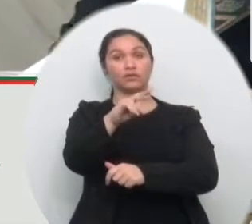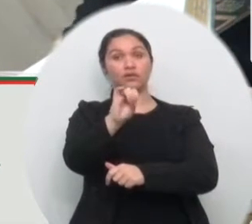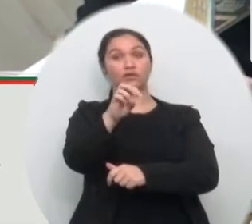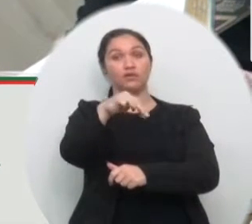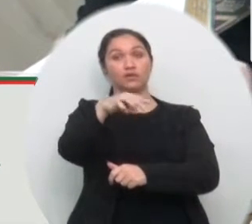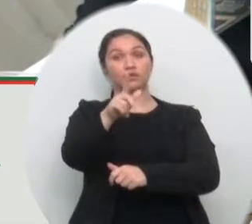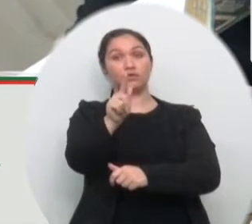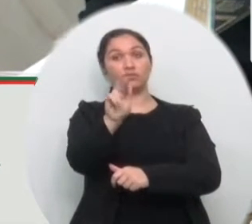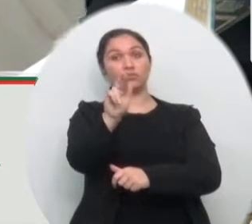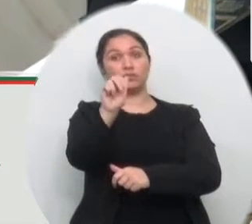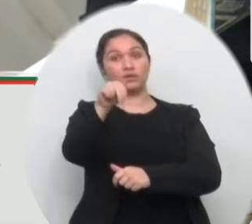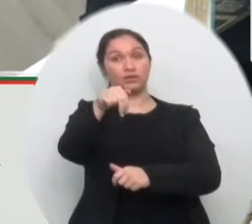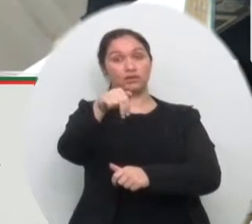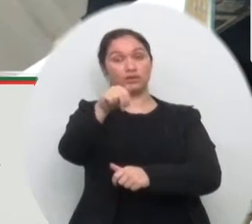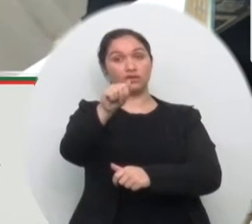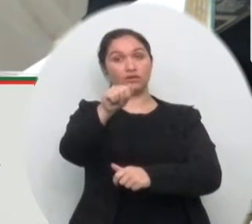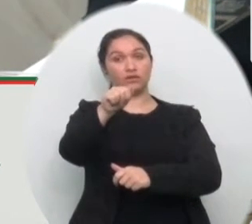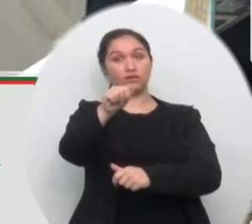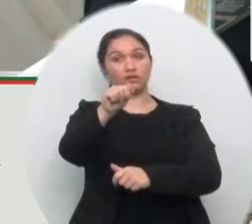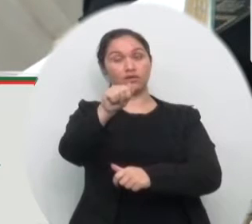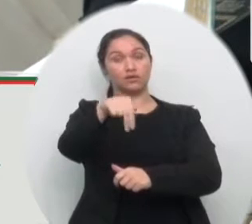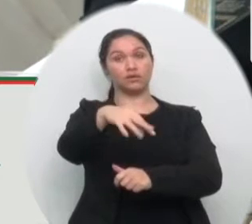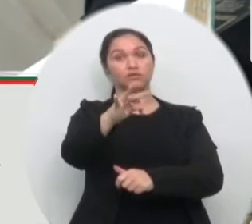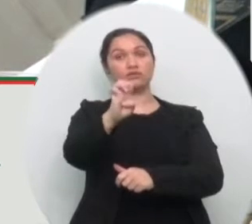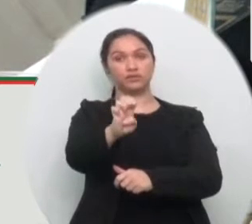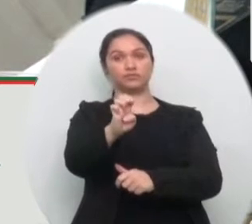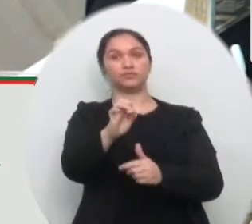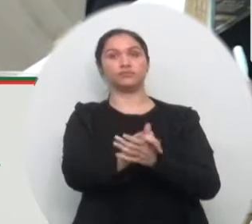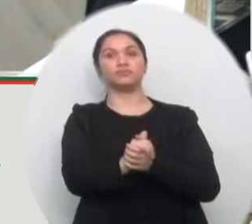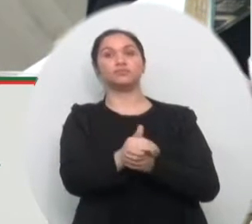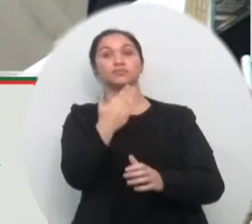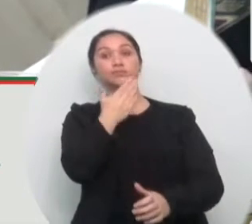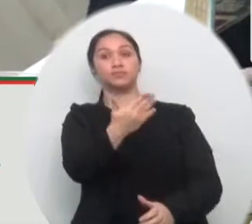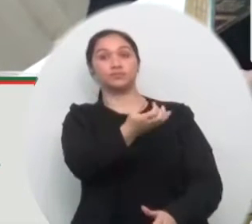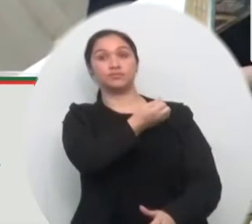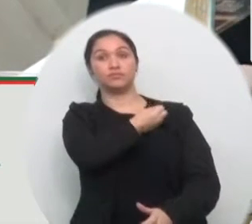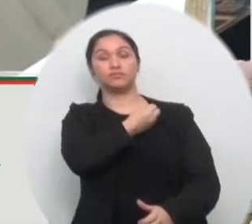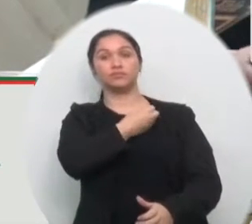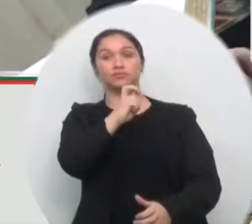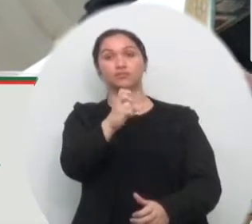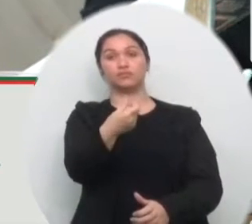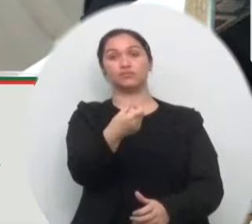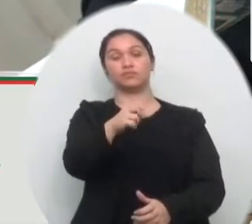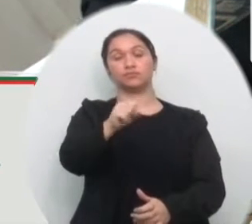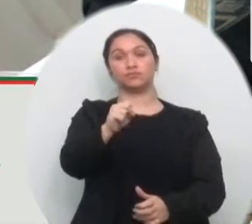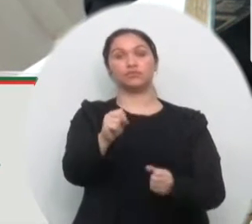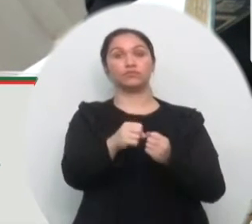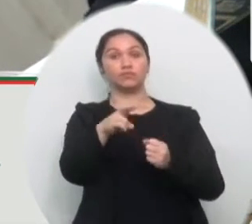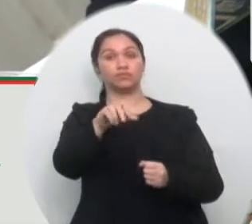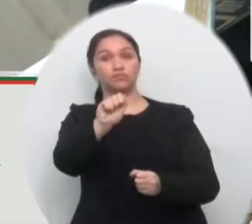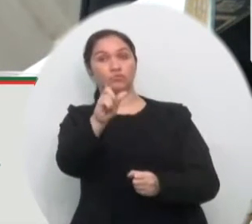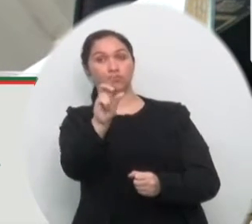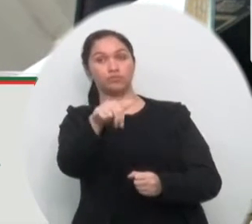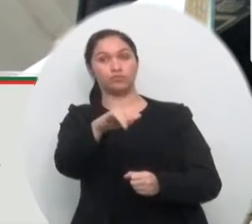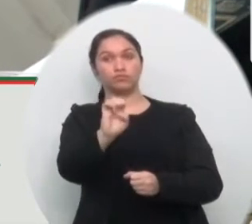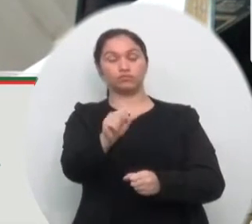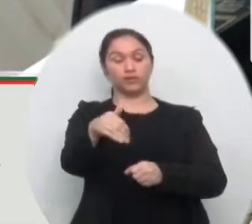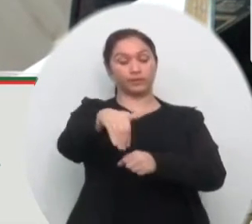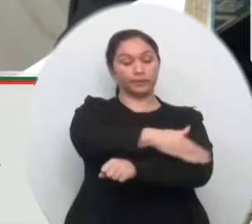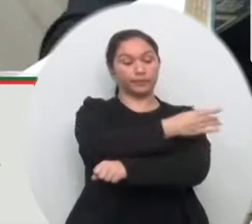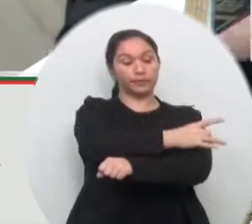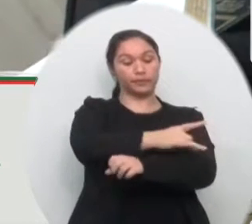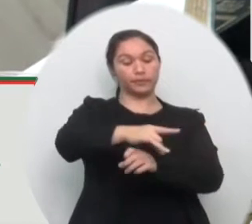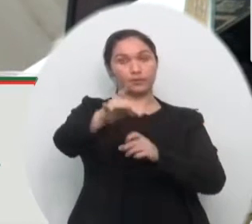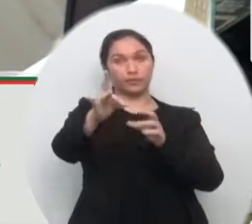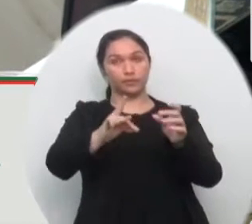aparelhos elétricos musicais, bairro Pinheirinho. Indicação número 568/18, autoria vereador Dinei Potelec, assunto pavimentação asfáltica da rua